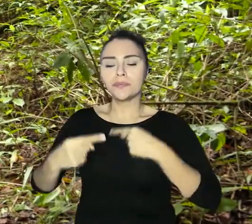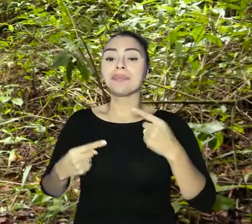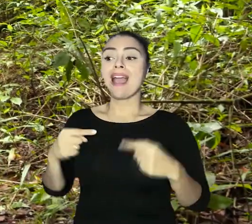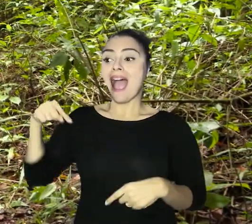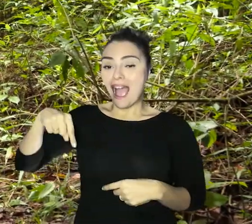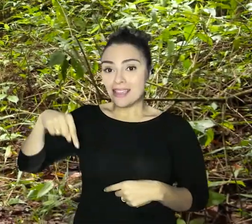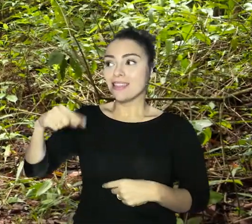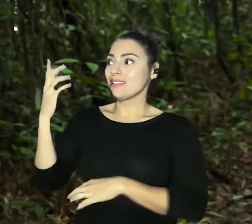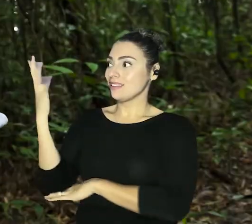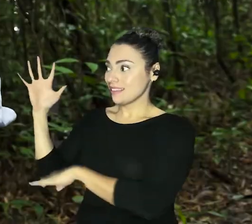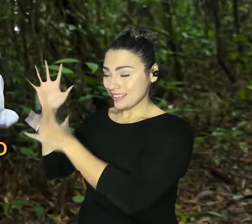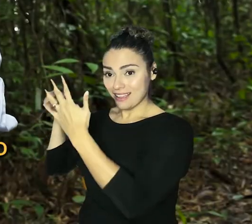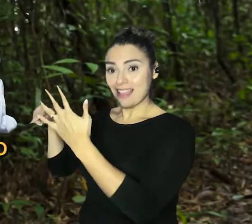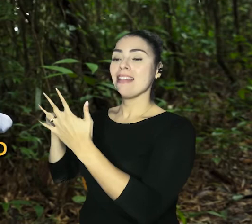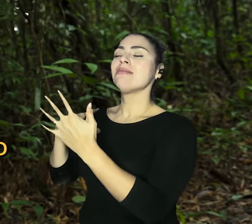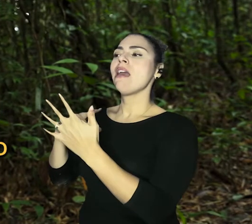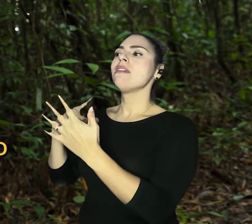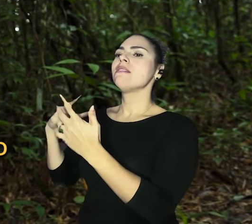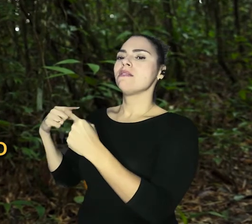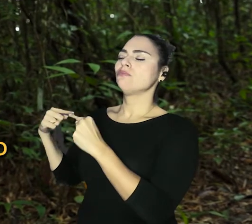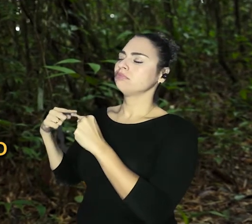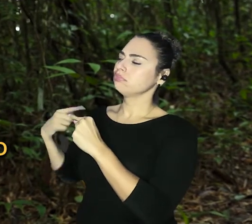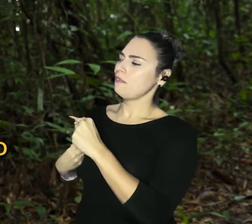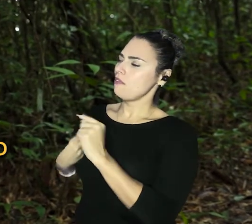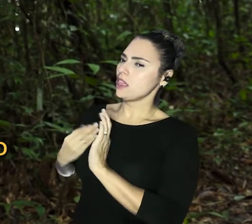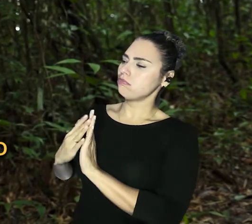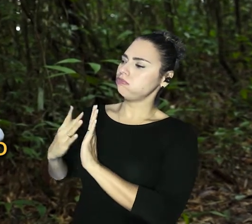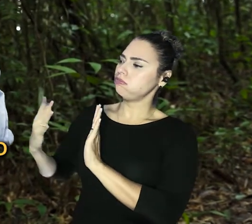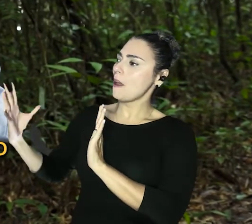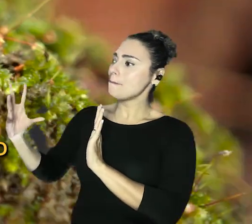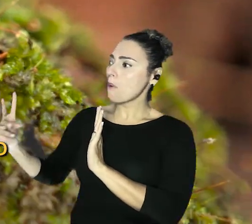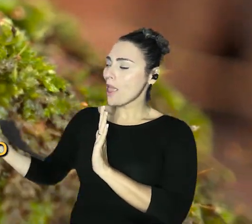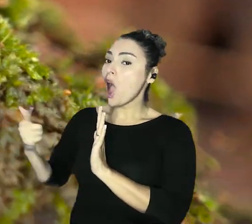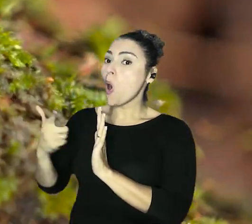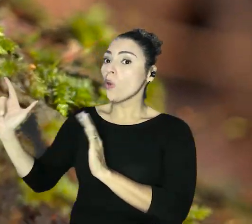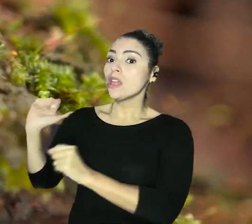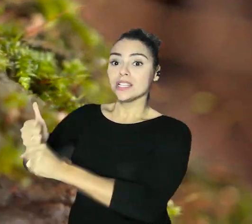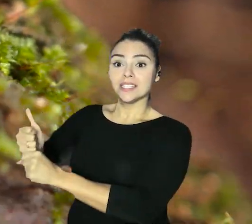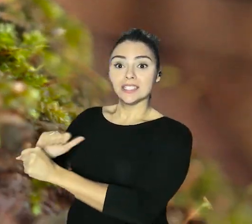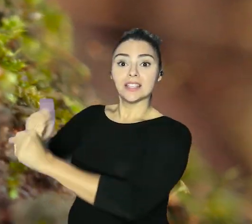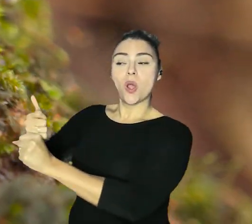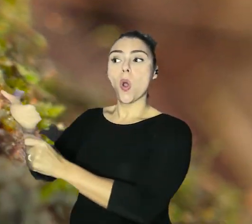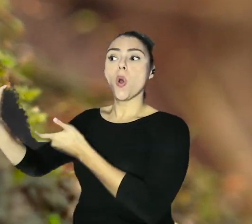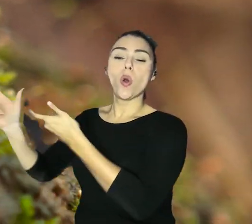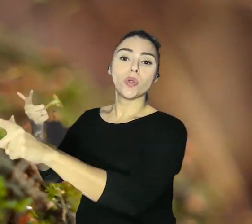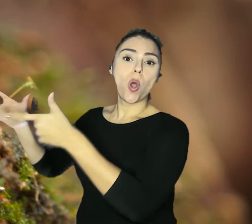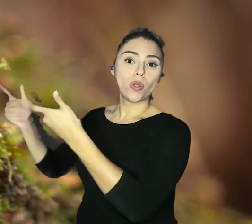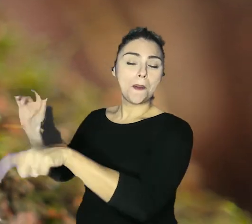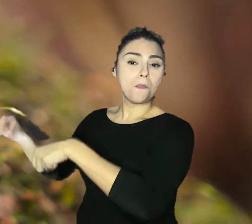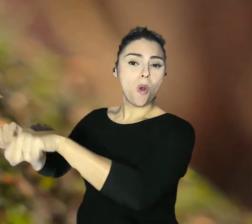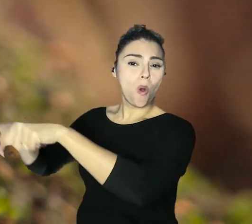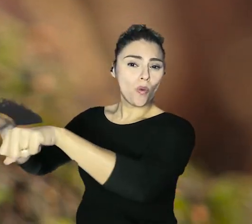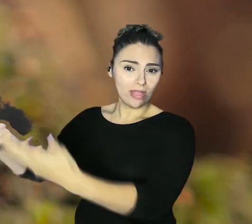ela está passando um ciclo aqui. Daqui a pouco elas vão dar espaço para outras e mais outras e mais outras. Fica outra coisa, né? Vai vir